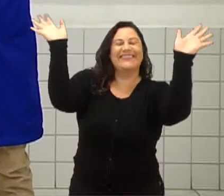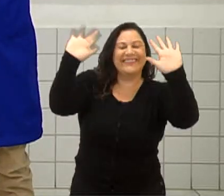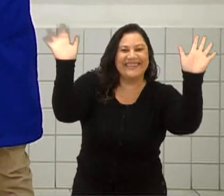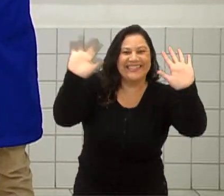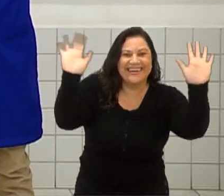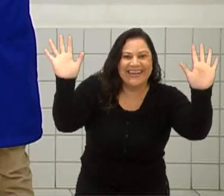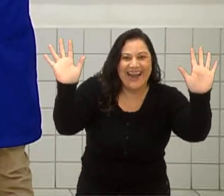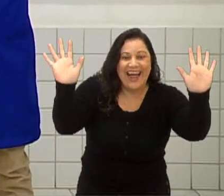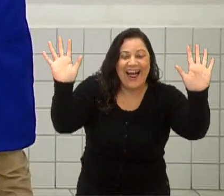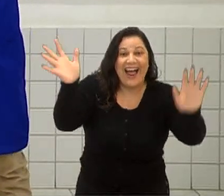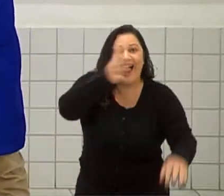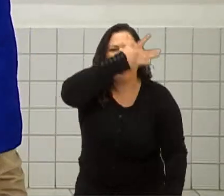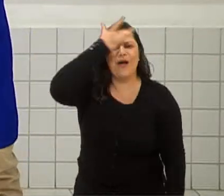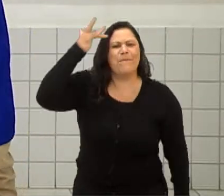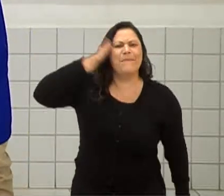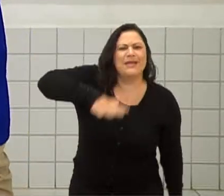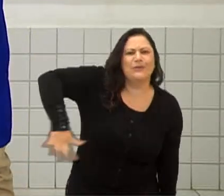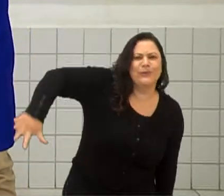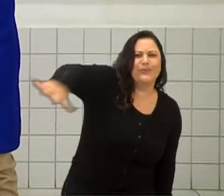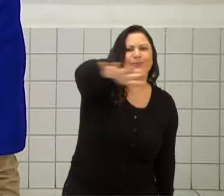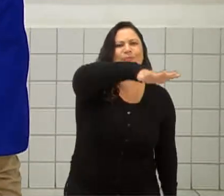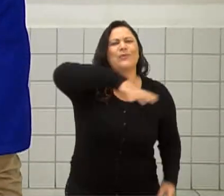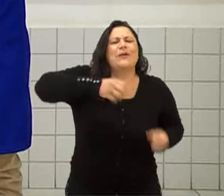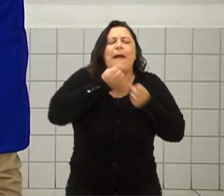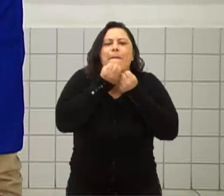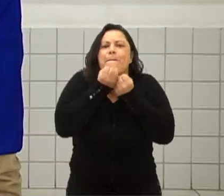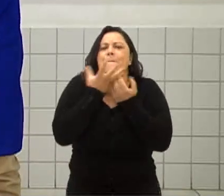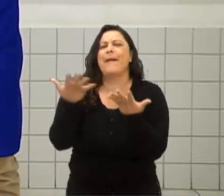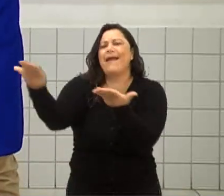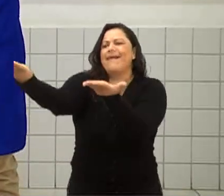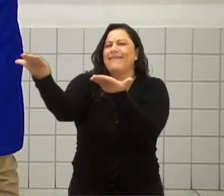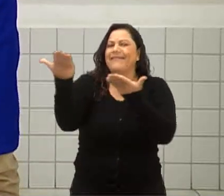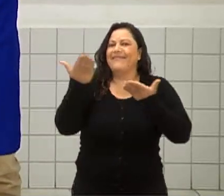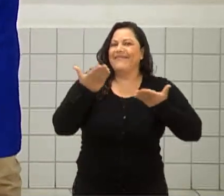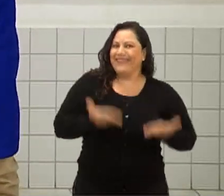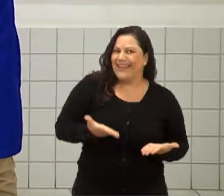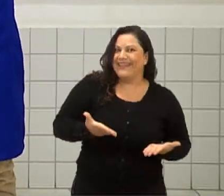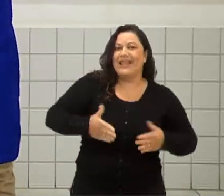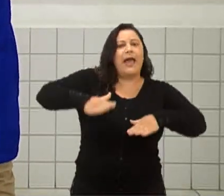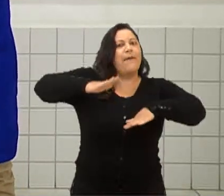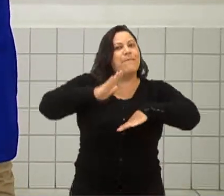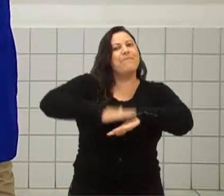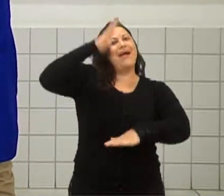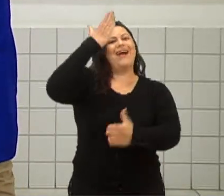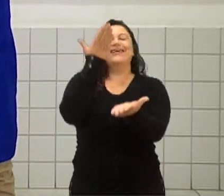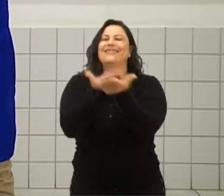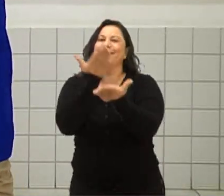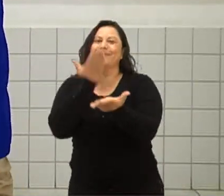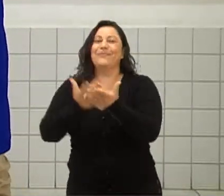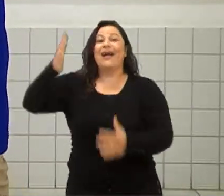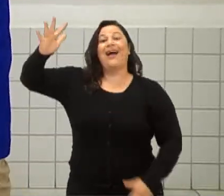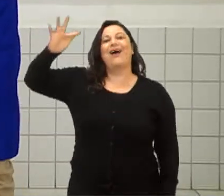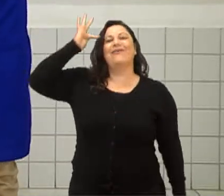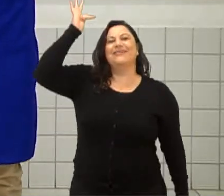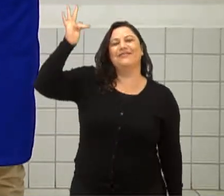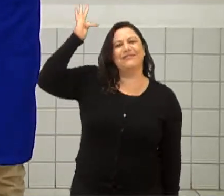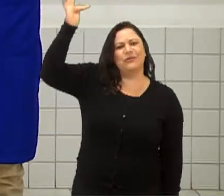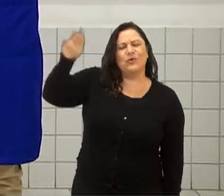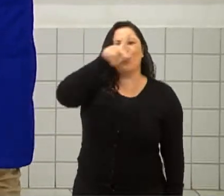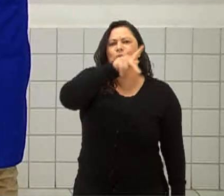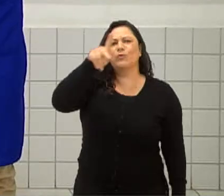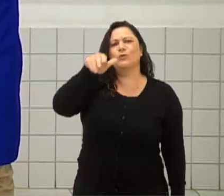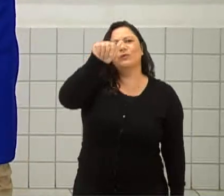Olá, pessoas! Bem-vindos, bem-vindas a mais uma aula de filosofia. Eu,